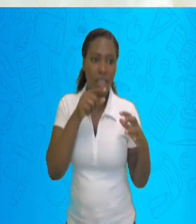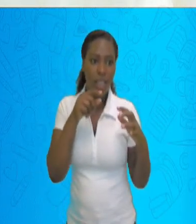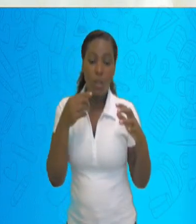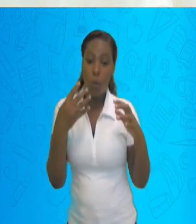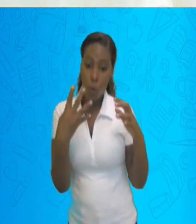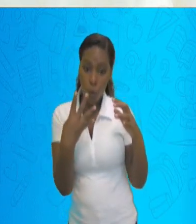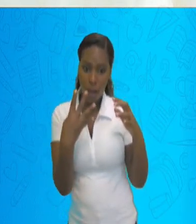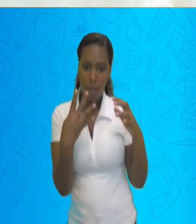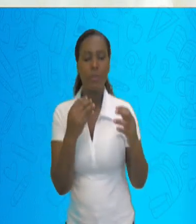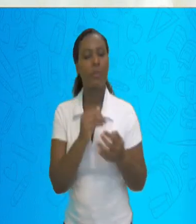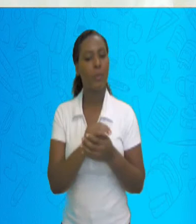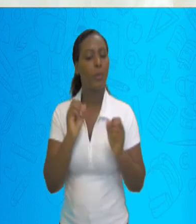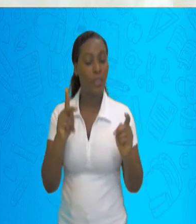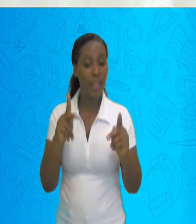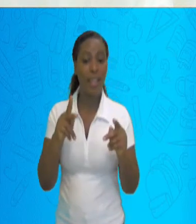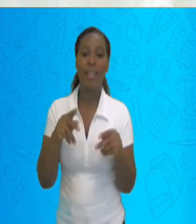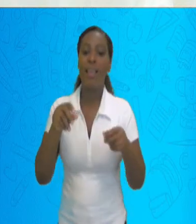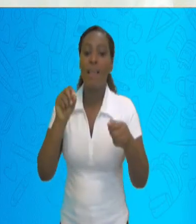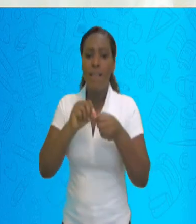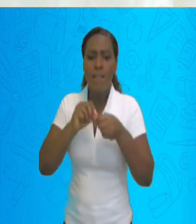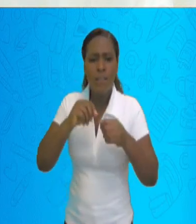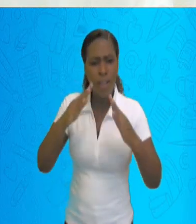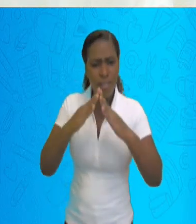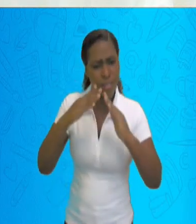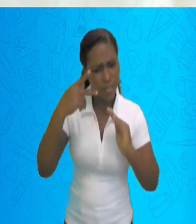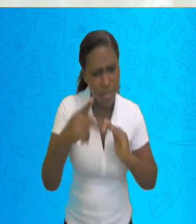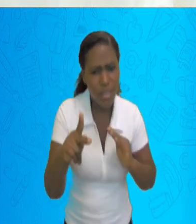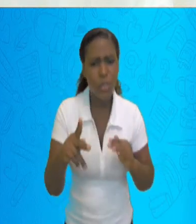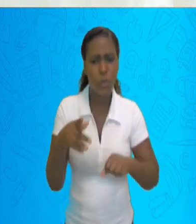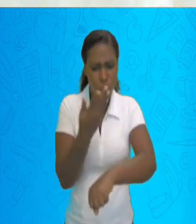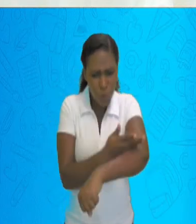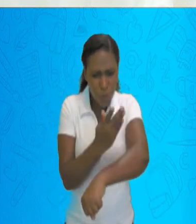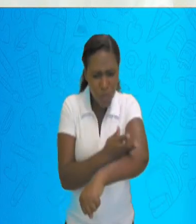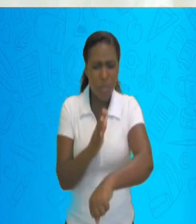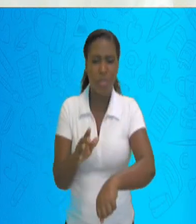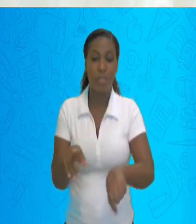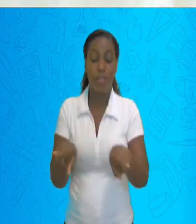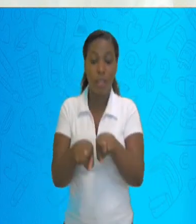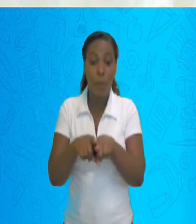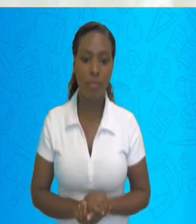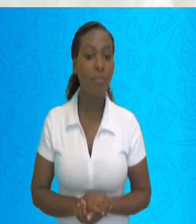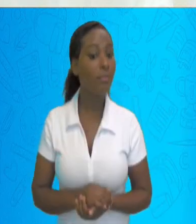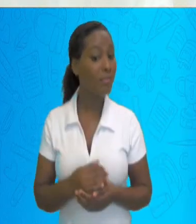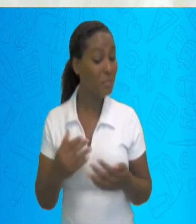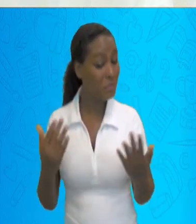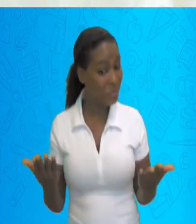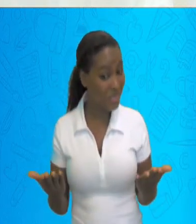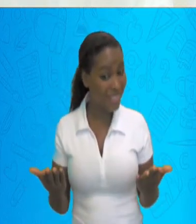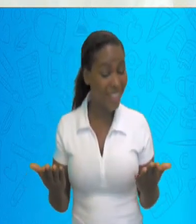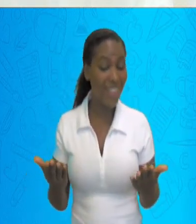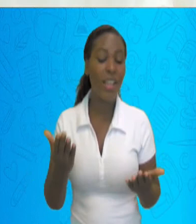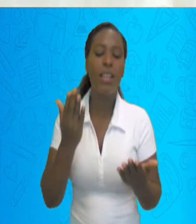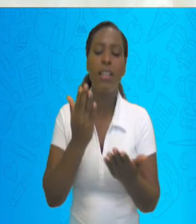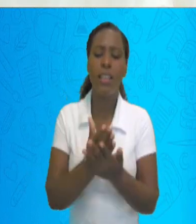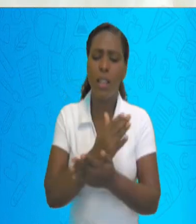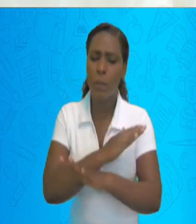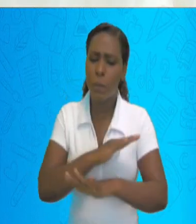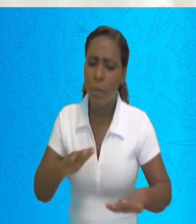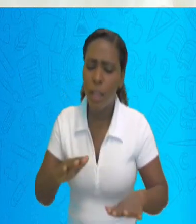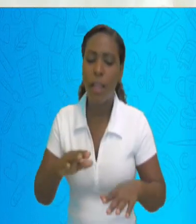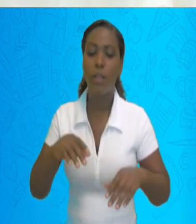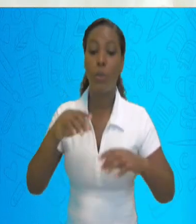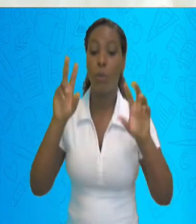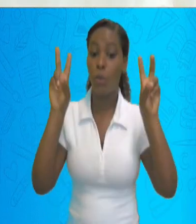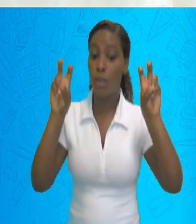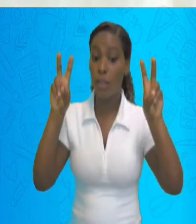e também façam o exercício de contar quantos lados, vértices, tá bom? Então, finalizando o nosso sólido